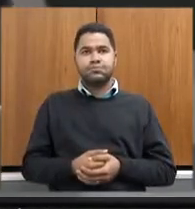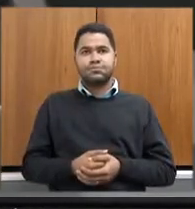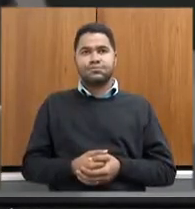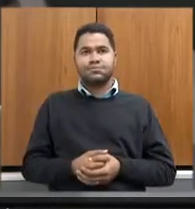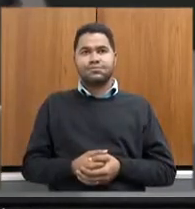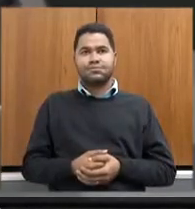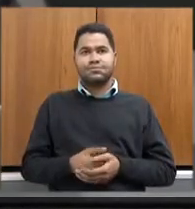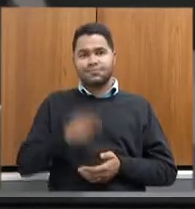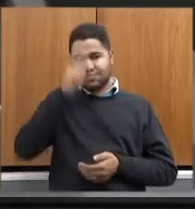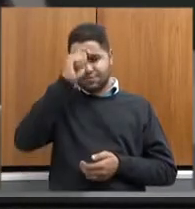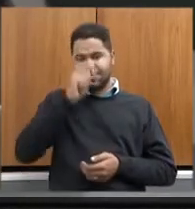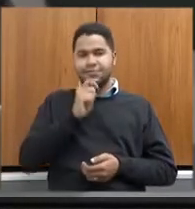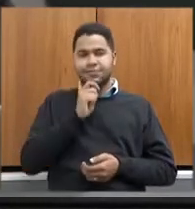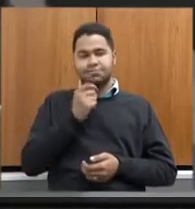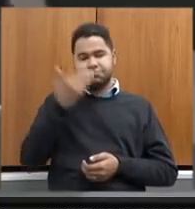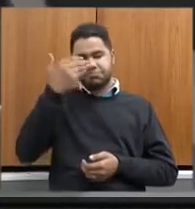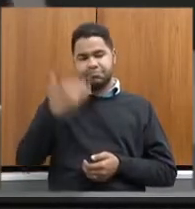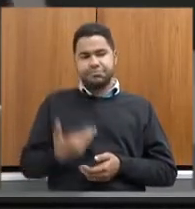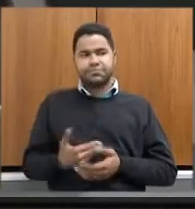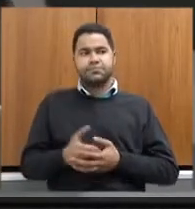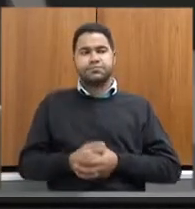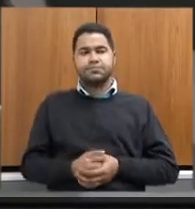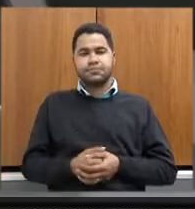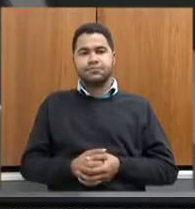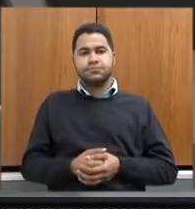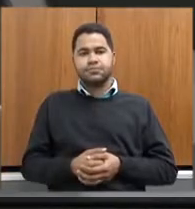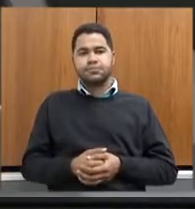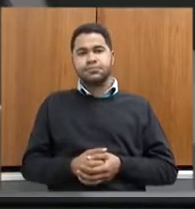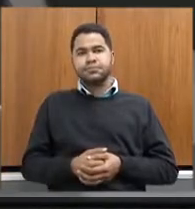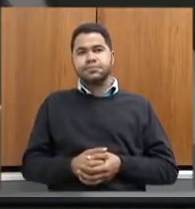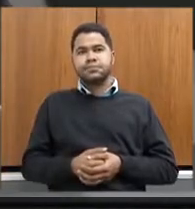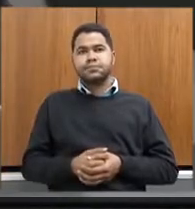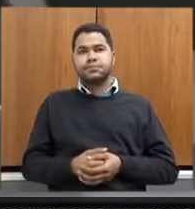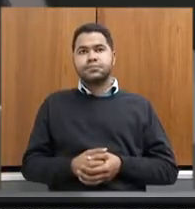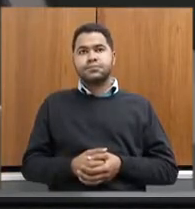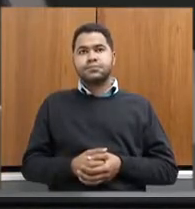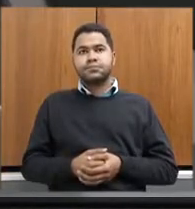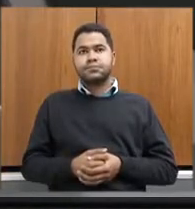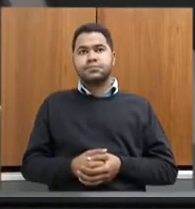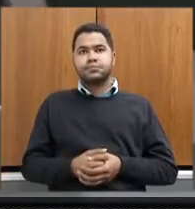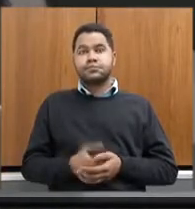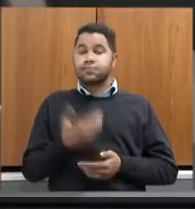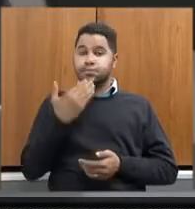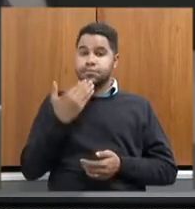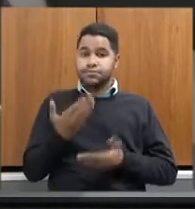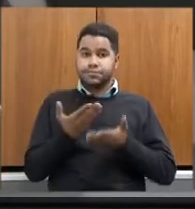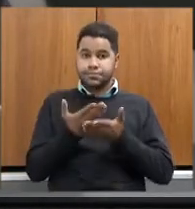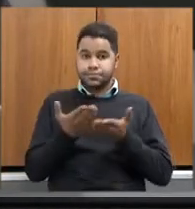o temperinho deputado Virgílio Guimarães consulto aos senhores